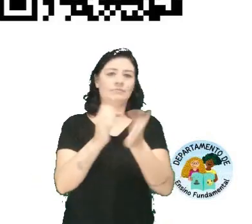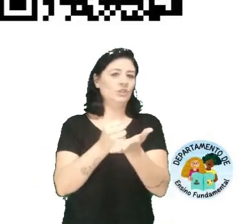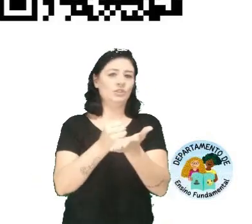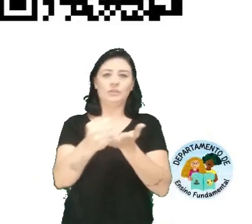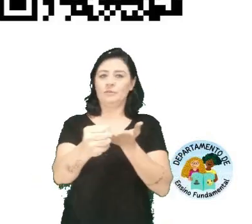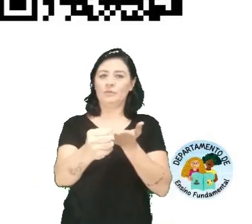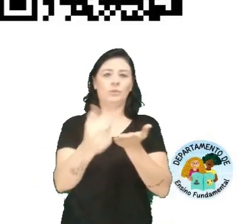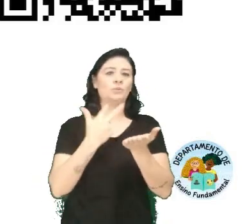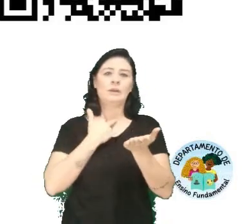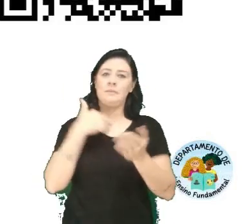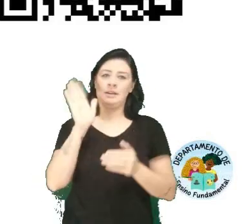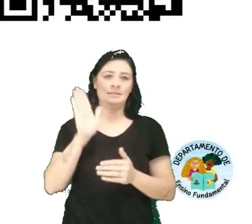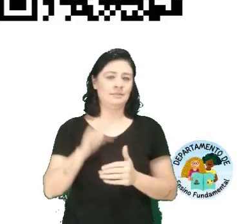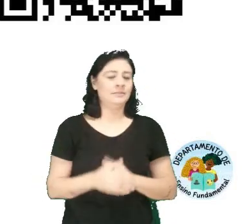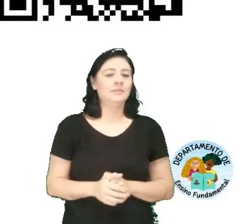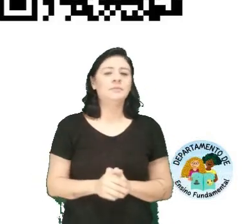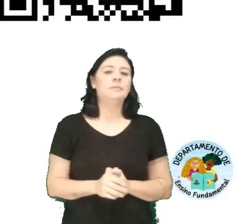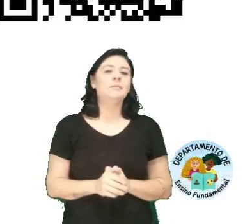registrar mais.